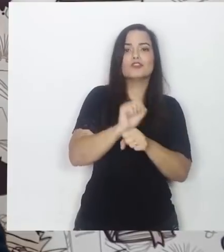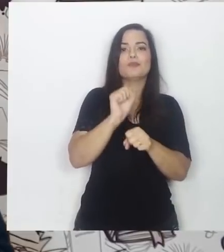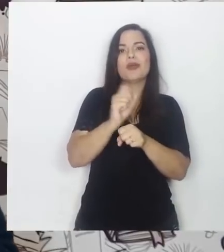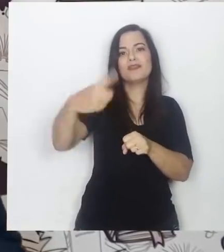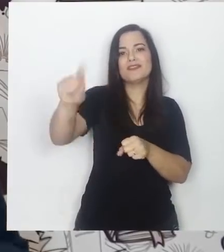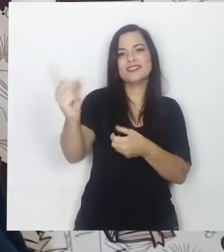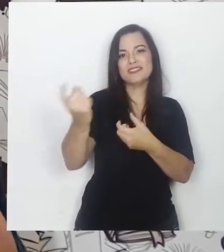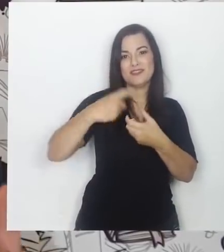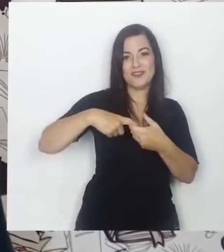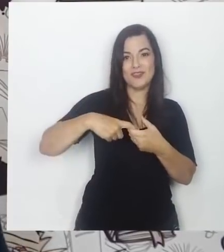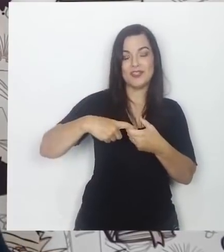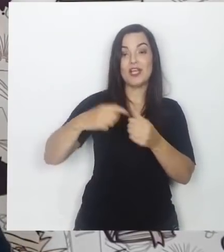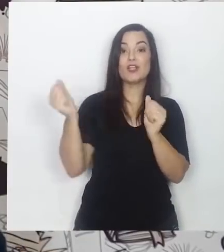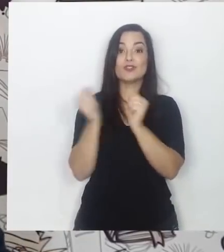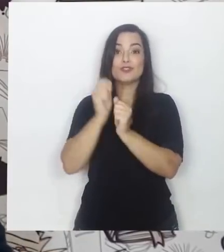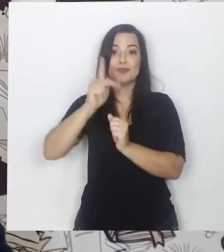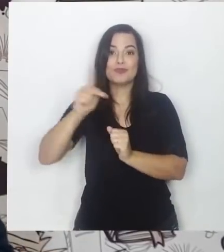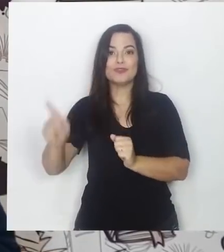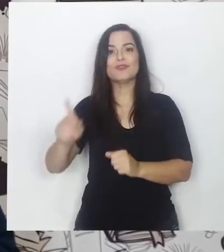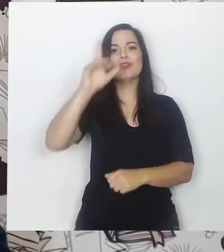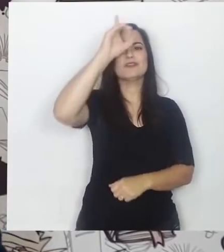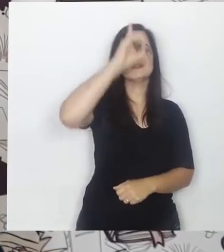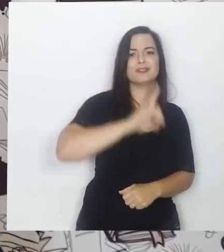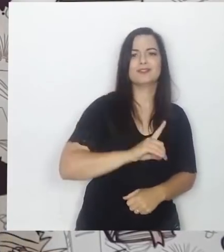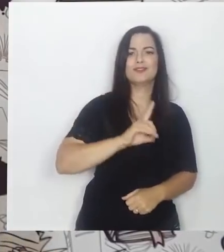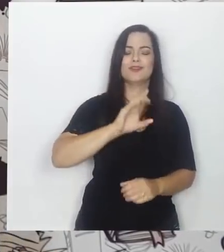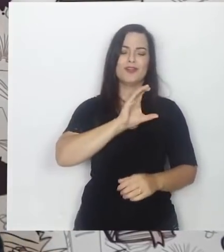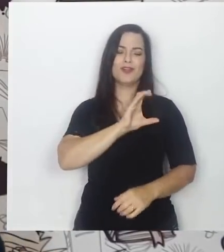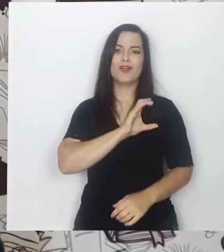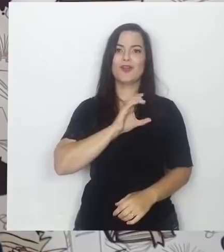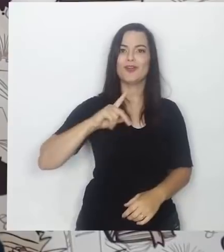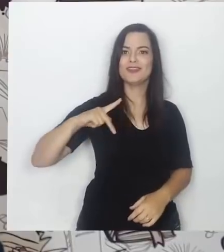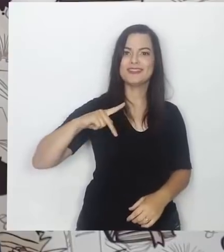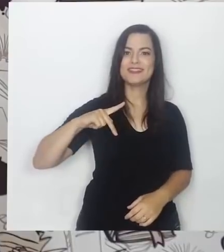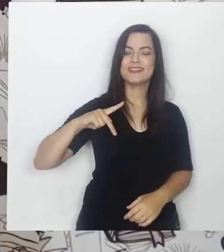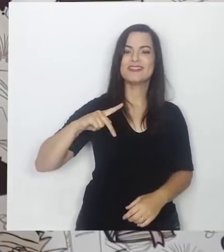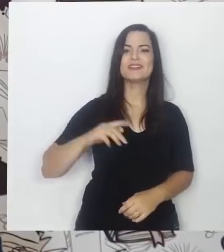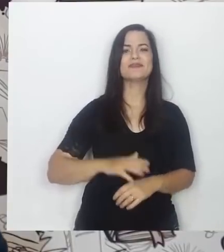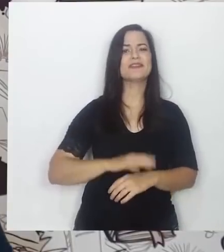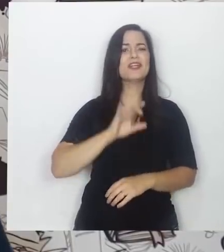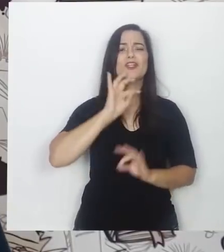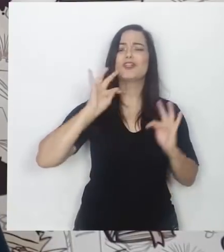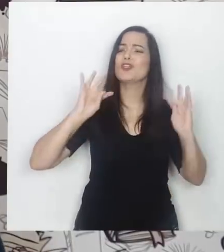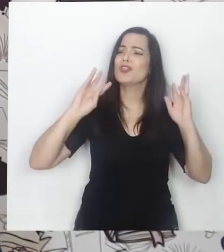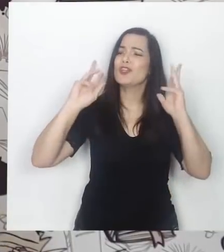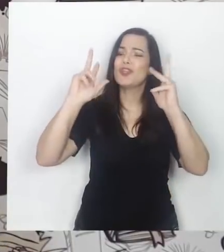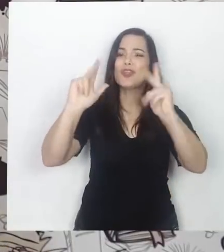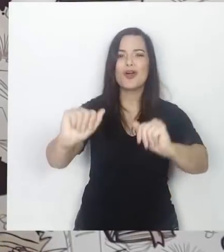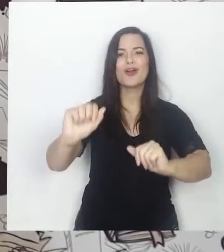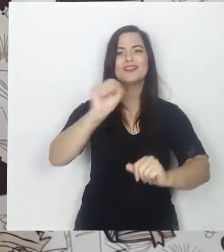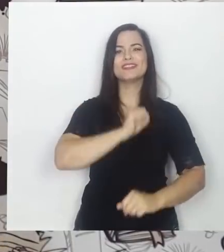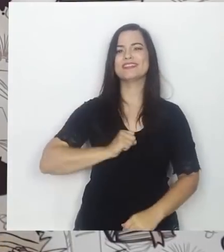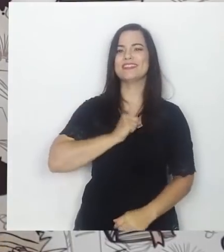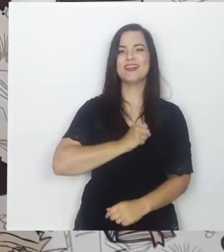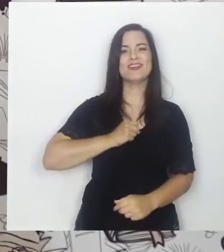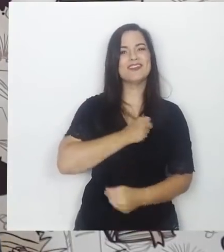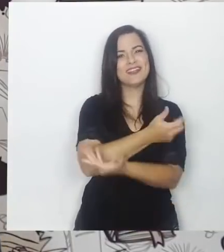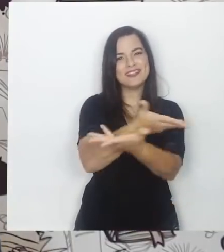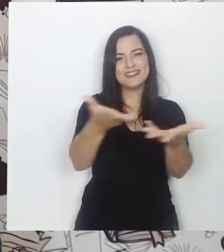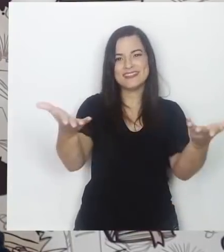a diretora, com a coordenadora, com o vice. Todo mundo está morrendo de saudade de vocês, tenho certeza